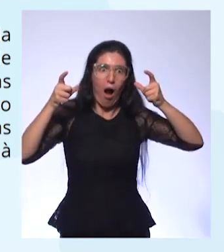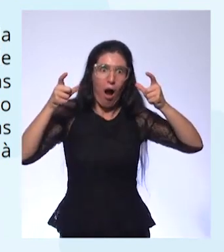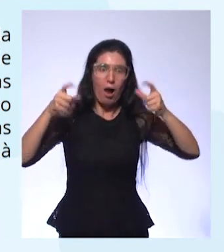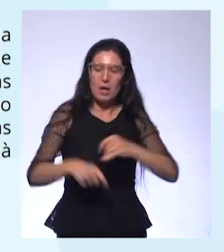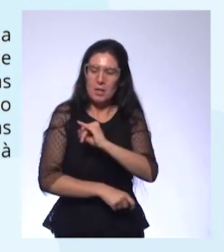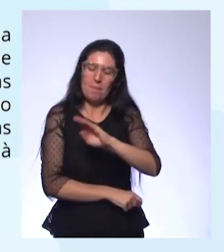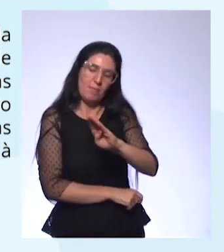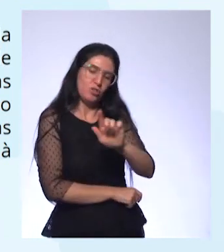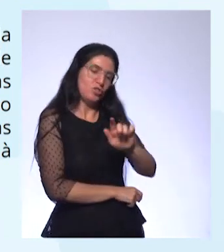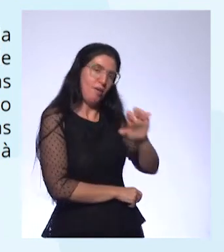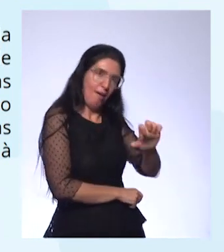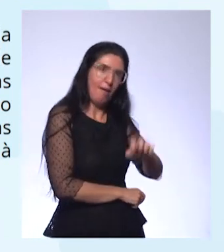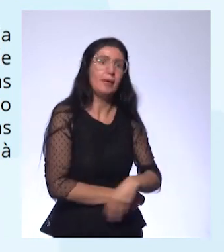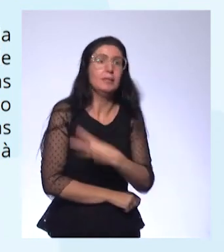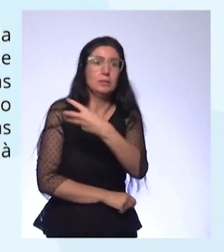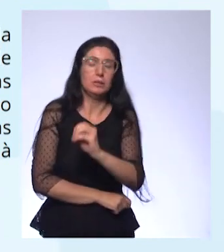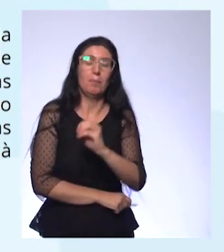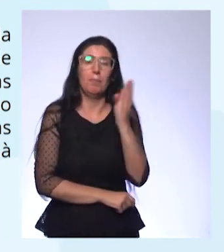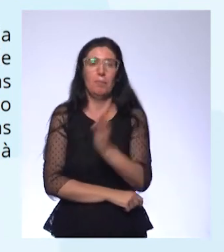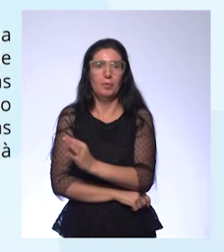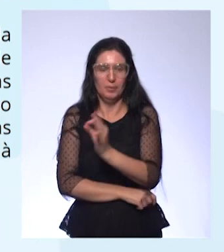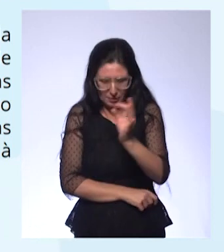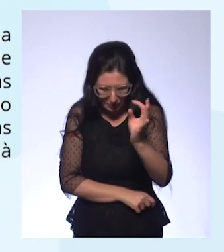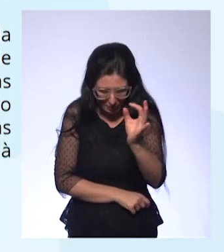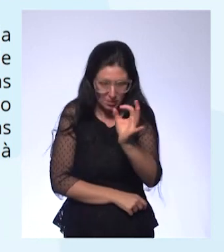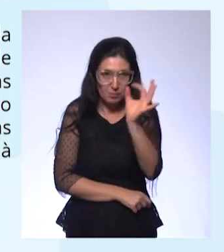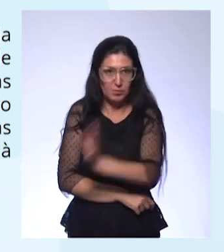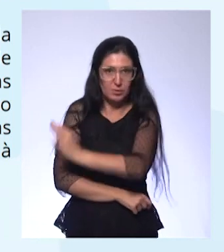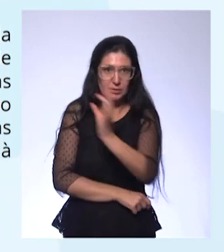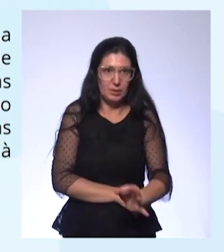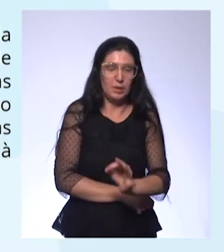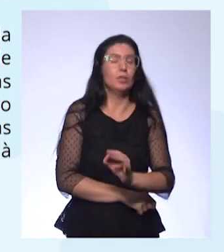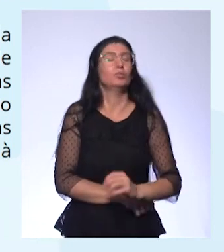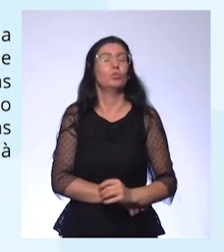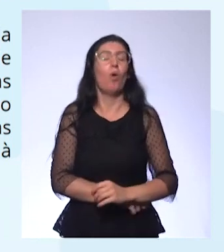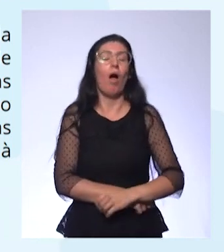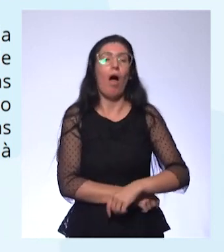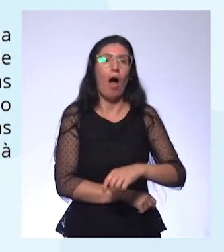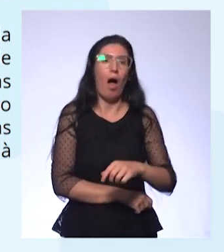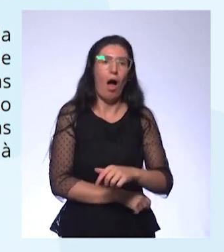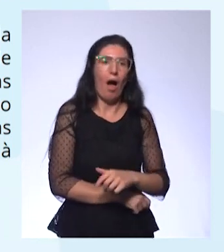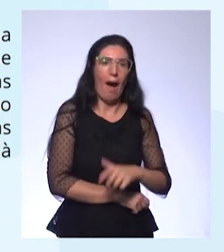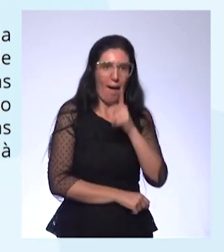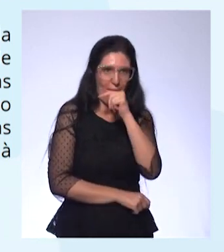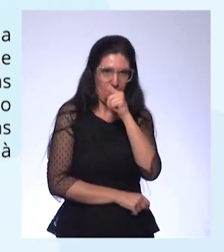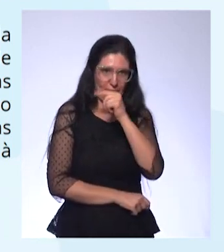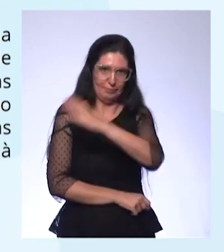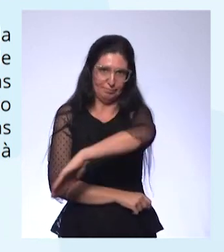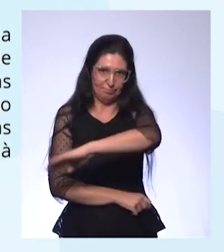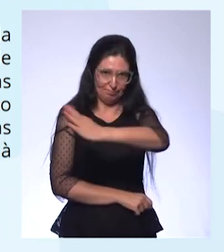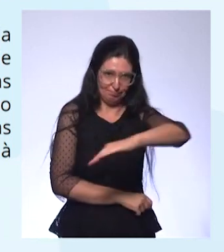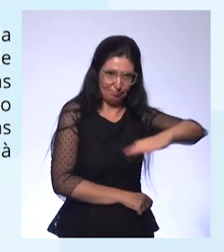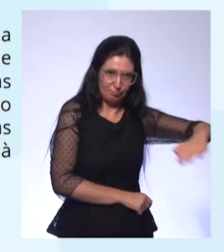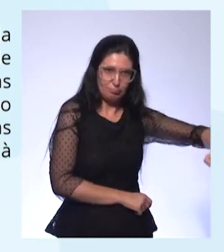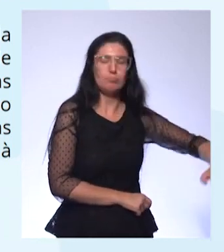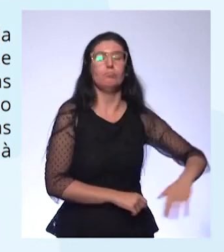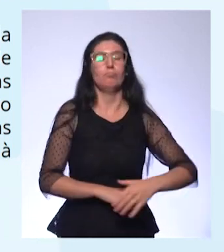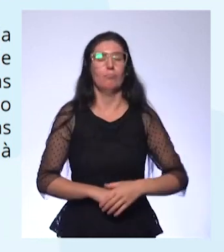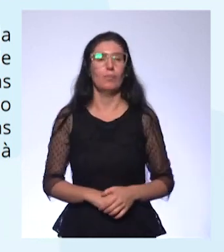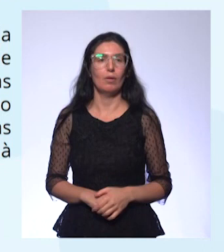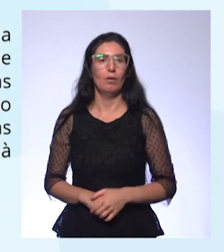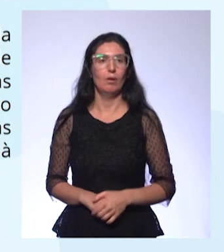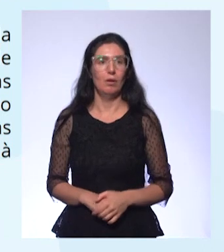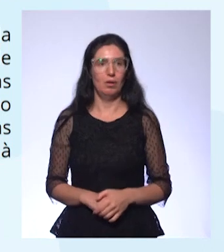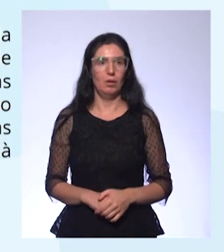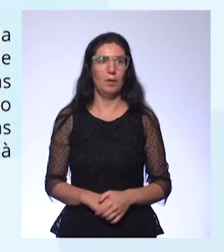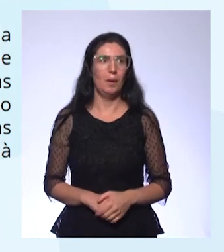contém 20% da disponibilidade mundial de águas, né, tem o maior aquífero do mundo, né, é bom retratar isso aí.